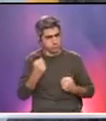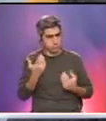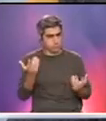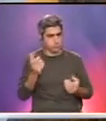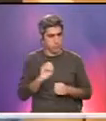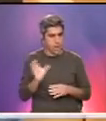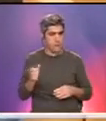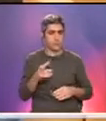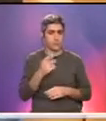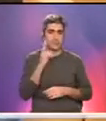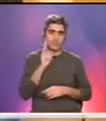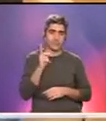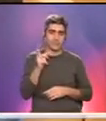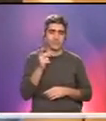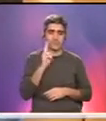do Joaquim. Vamos lá.